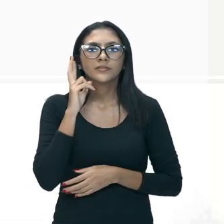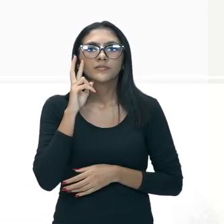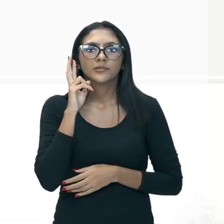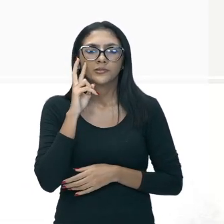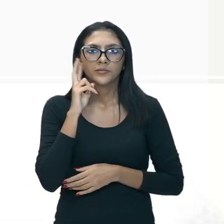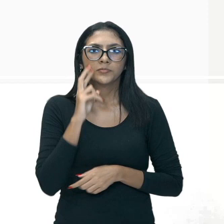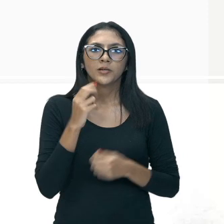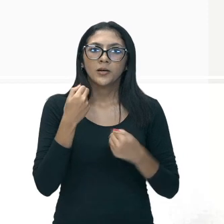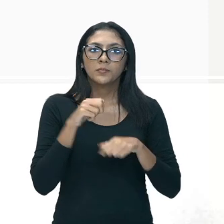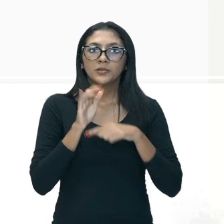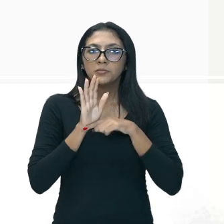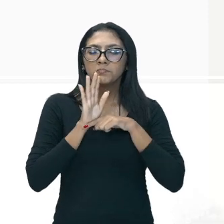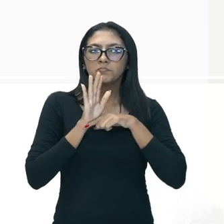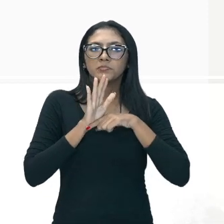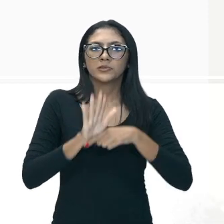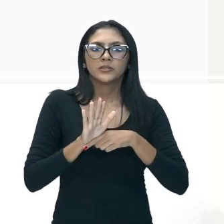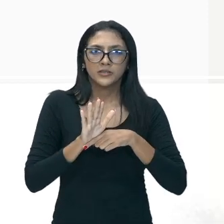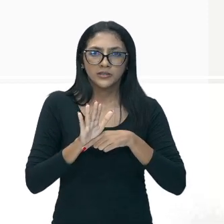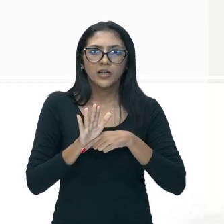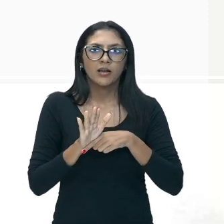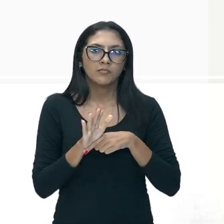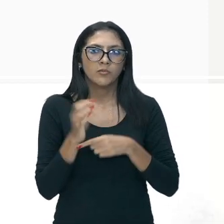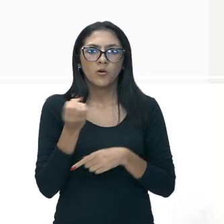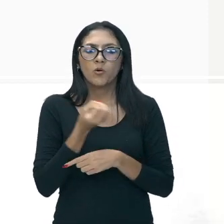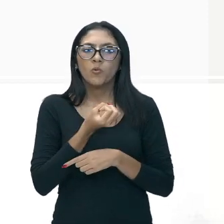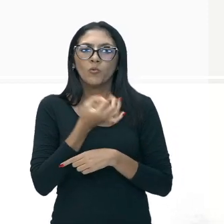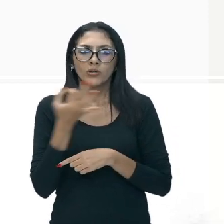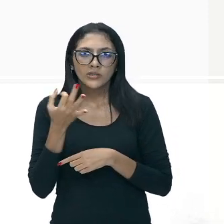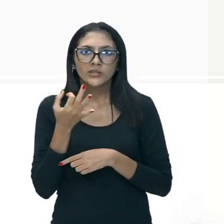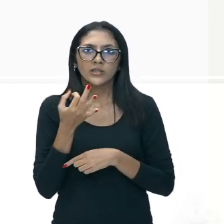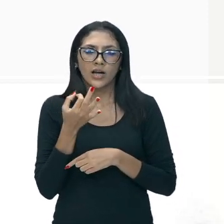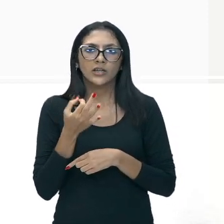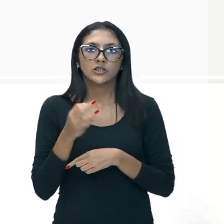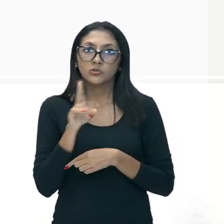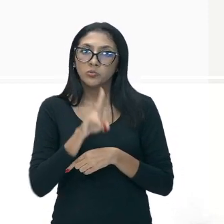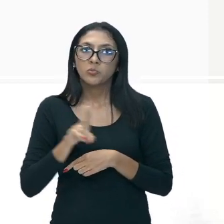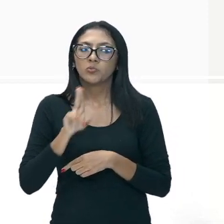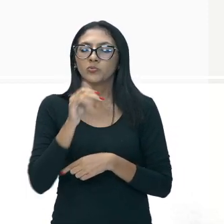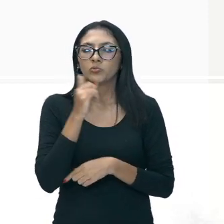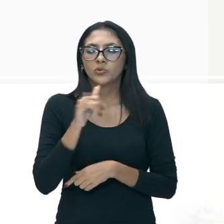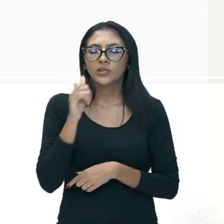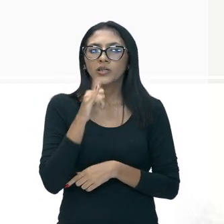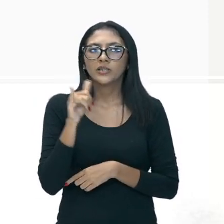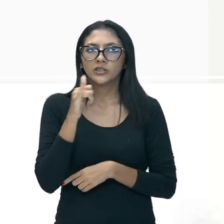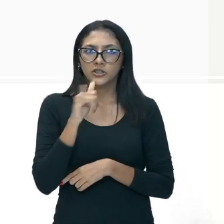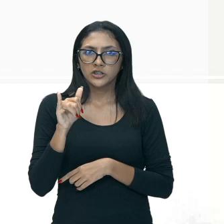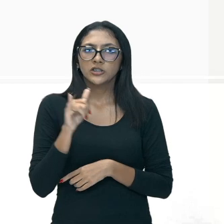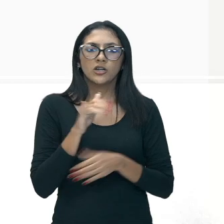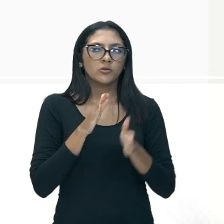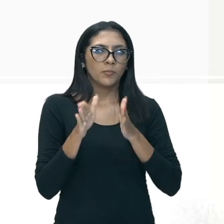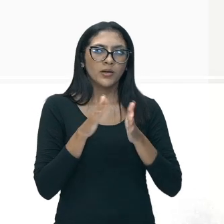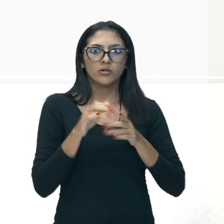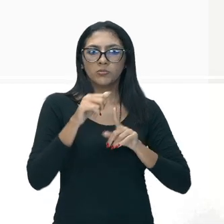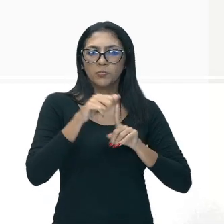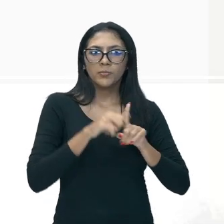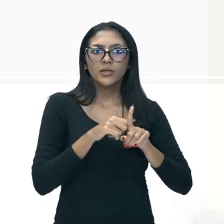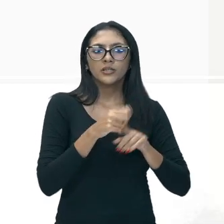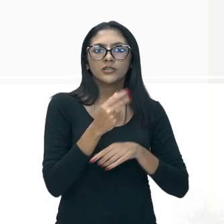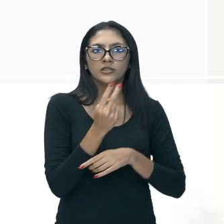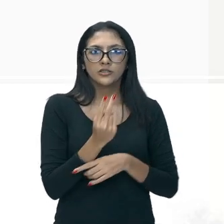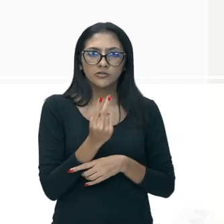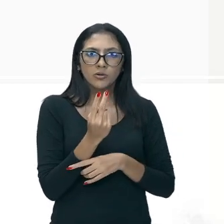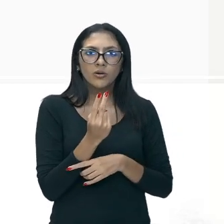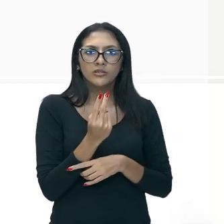determine a energia elétrica total consumida por essa lâmpada ao longo de 2 meses, expressa